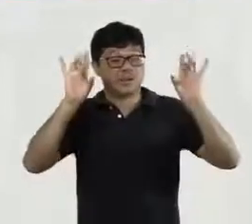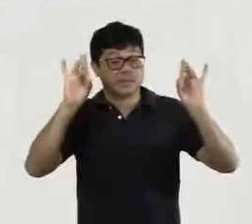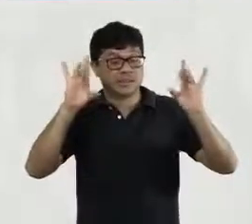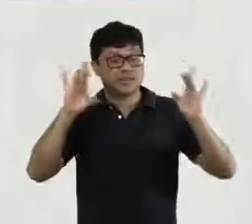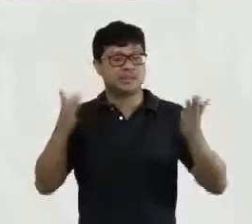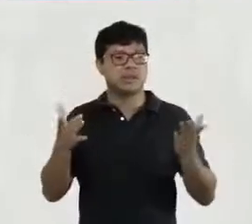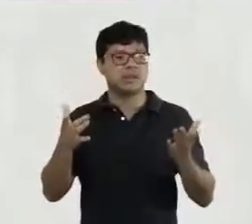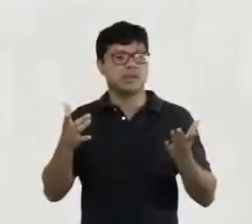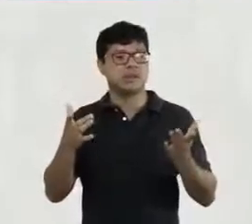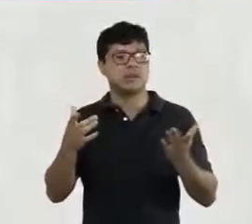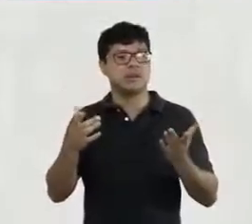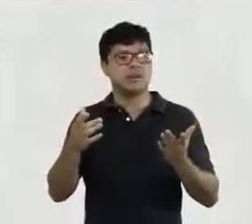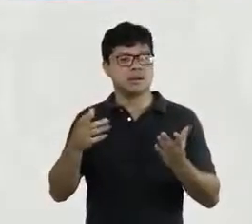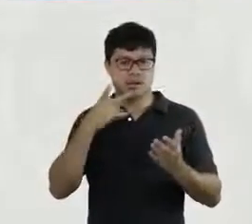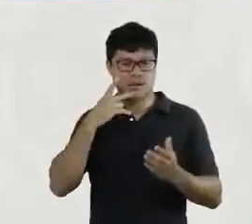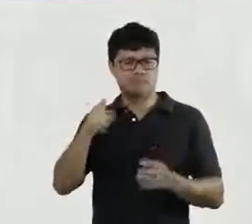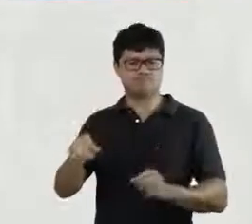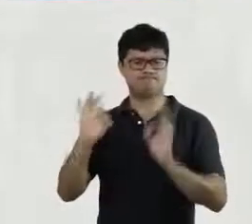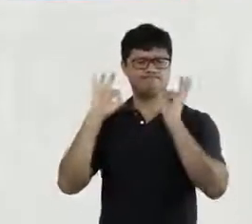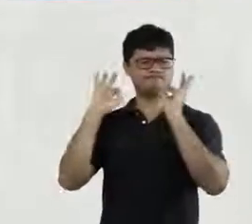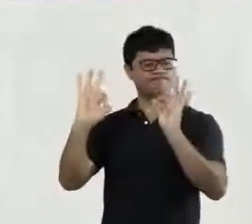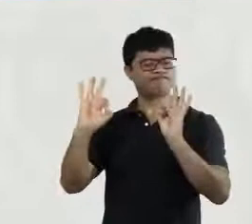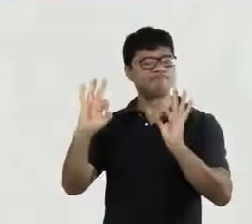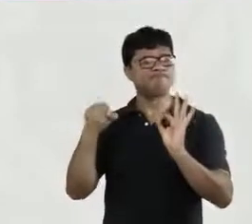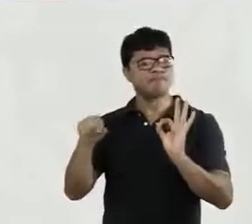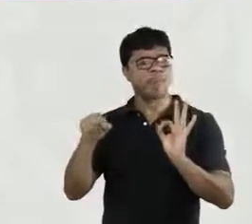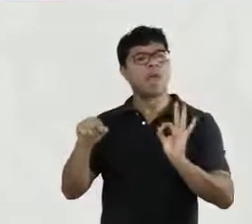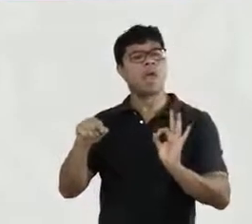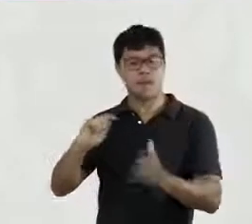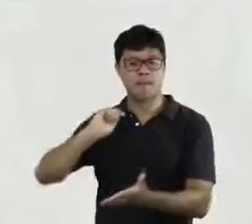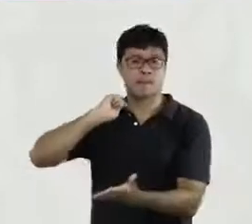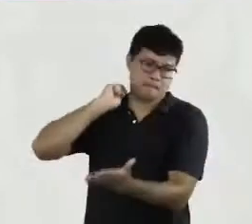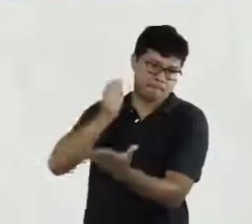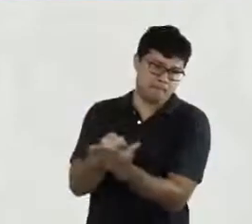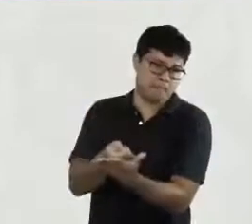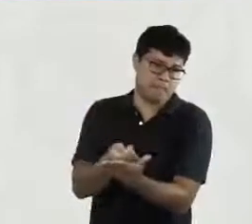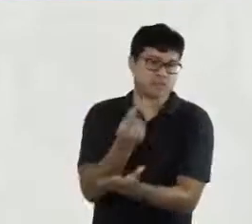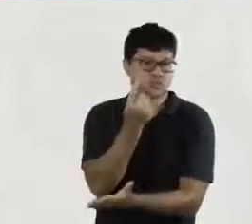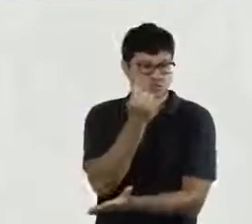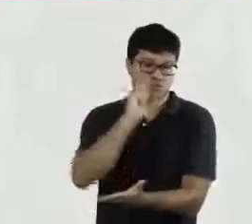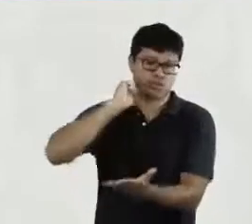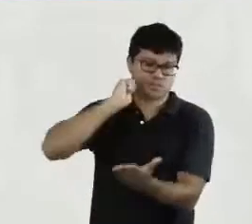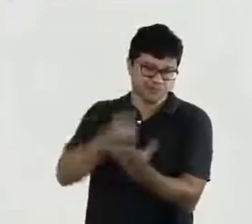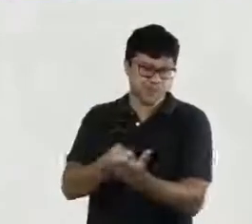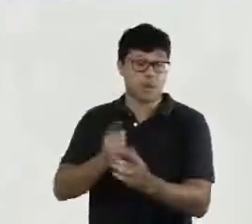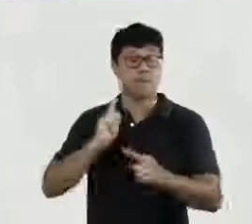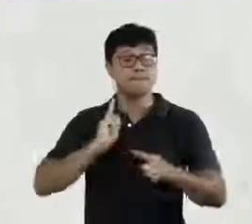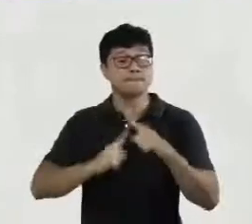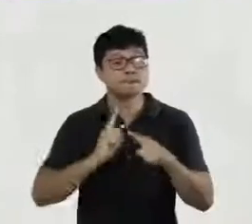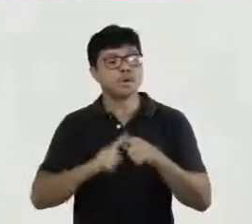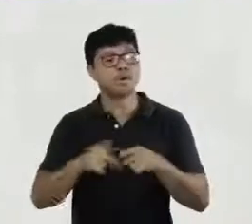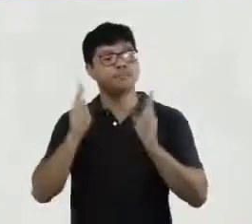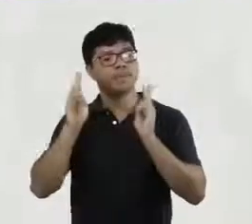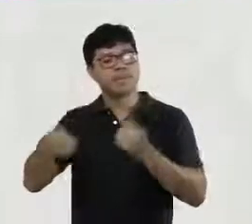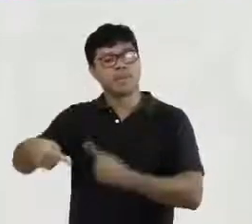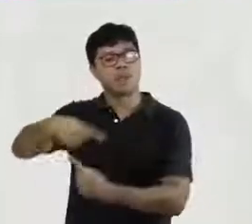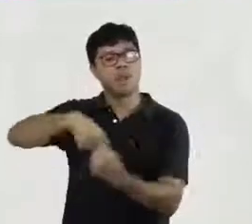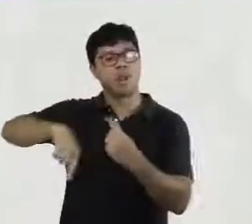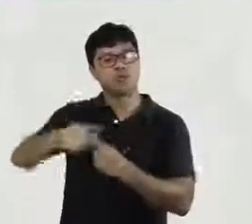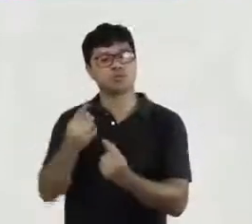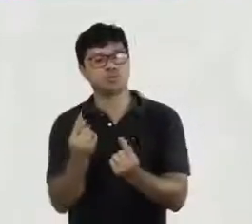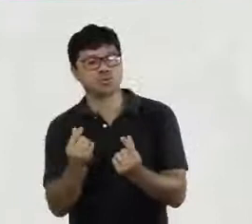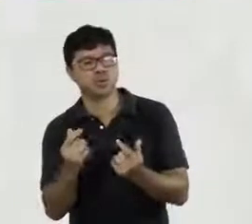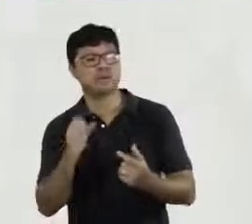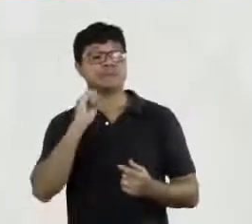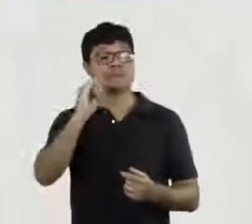especializadas, de importância ímpar, que são pagas. Por que são pagas? Porque elas precisam ser mantidas,